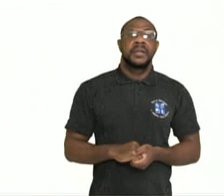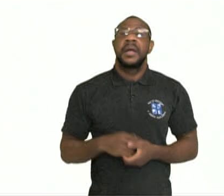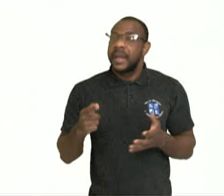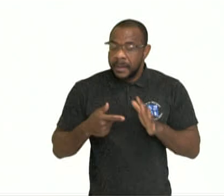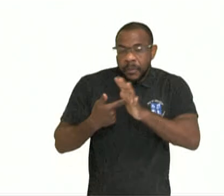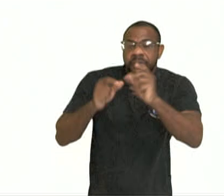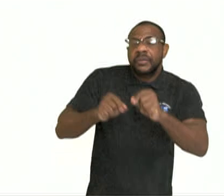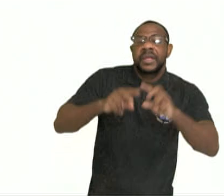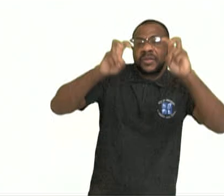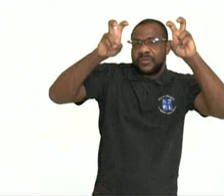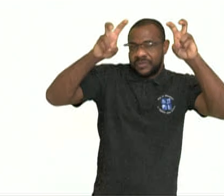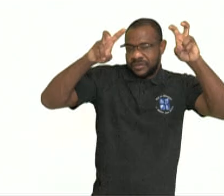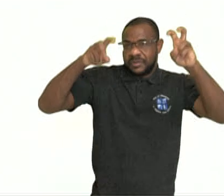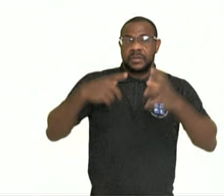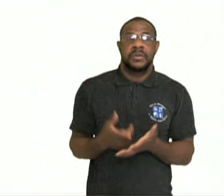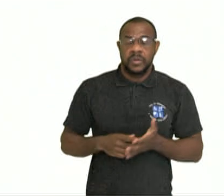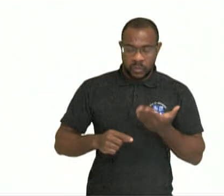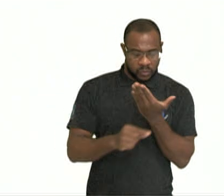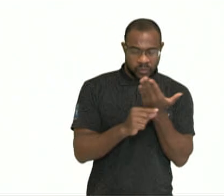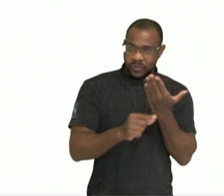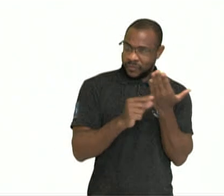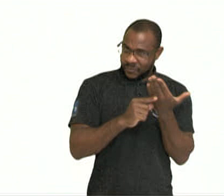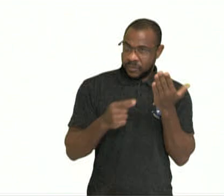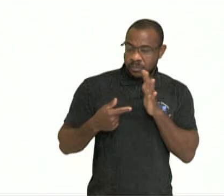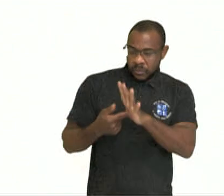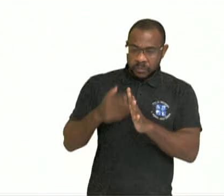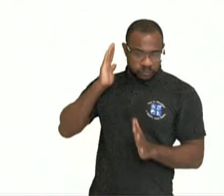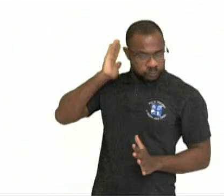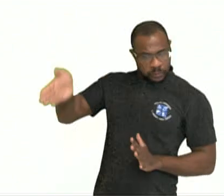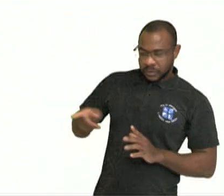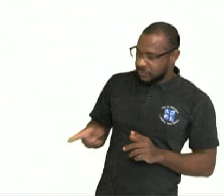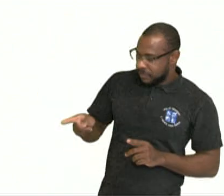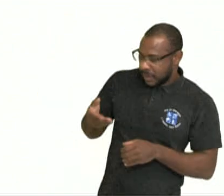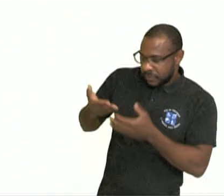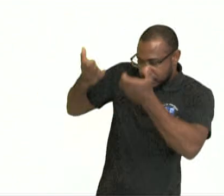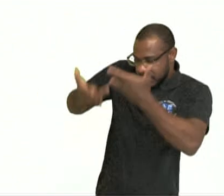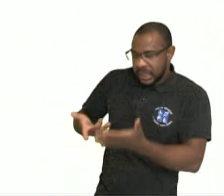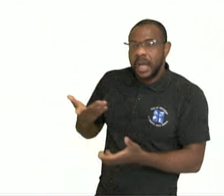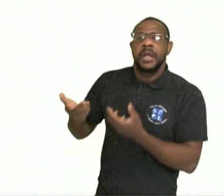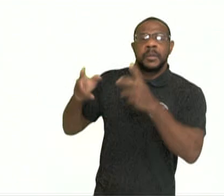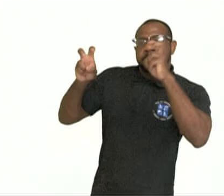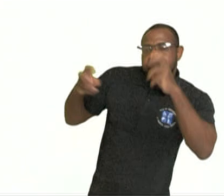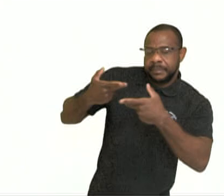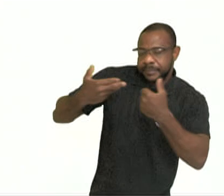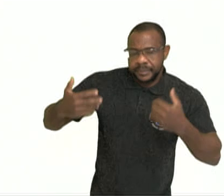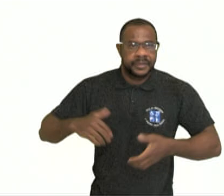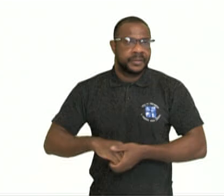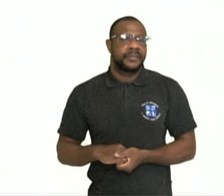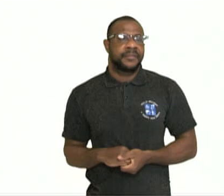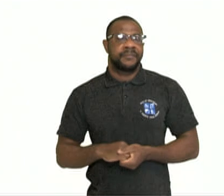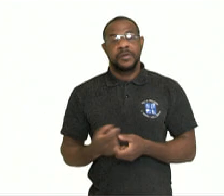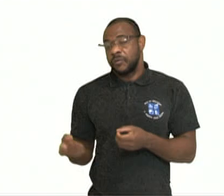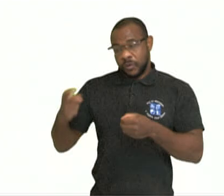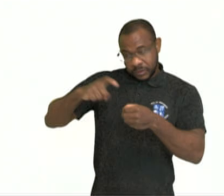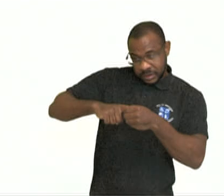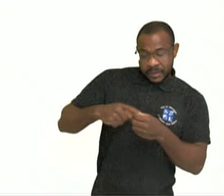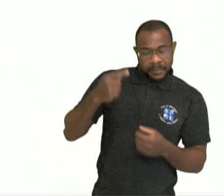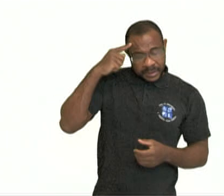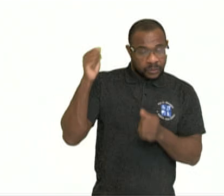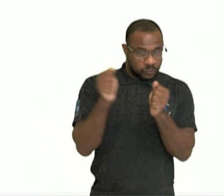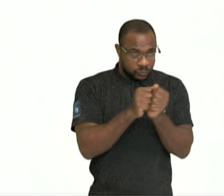título, pois o escritor logo se dirige a ele para começar a falar sobre o assunto. Voltando nesse Pensando